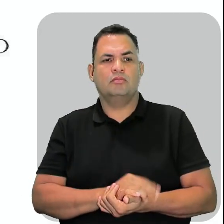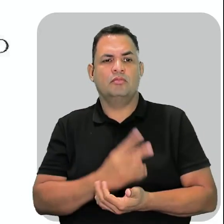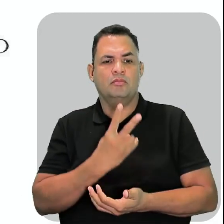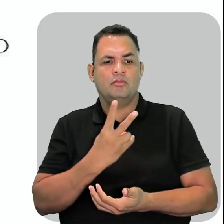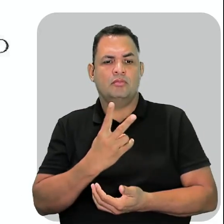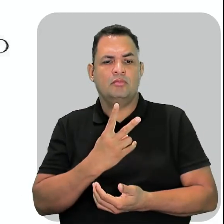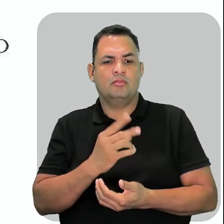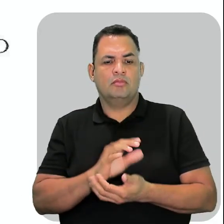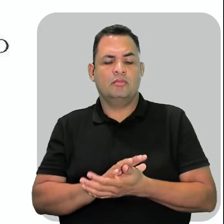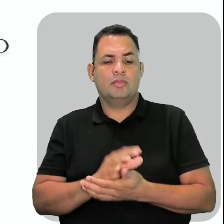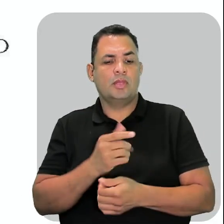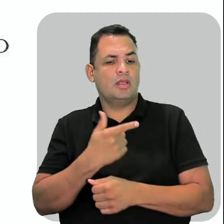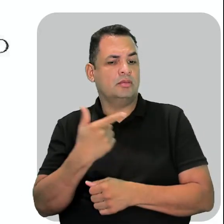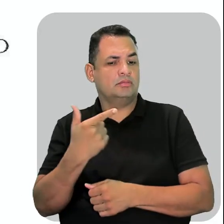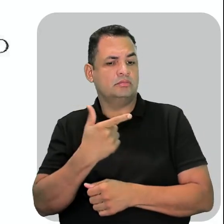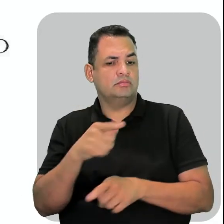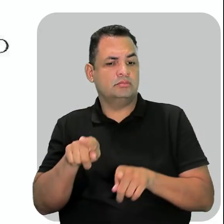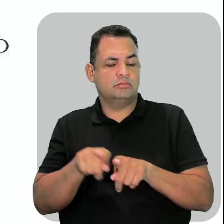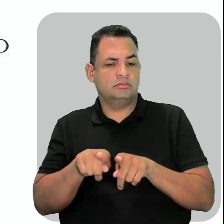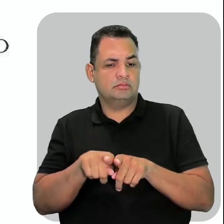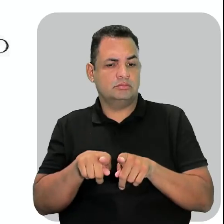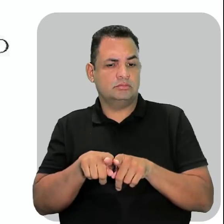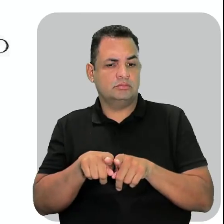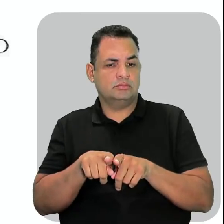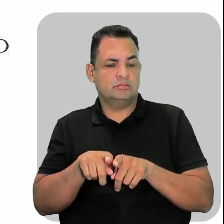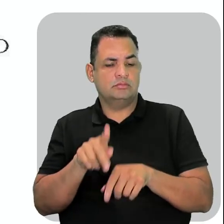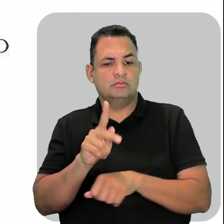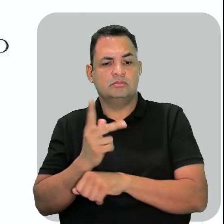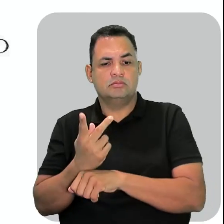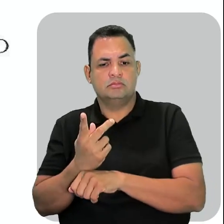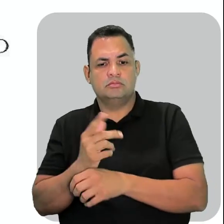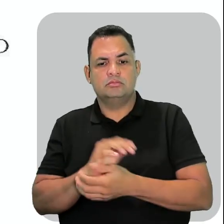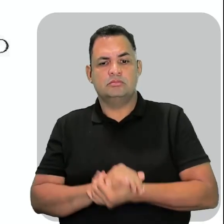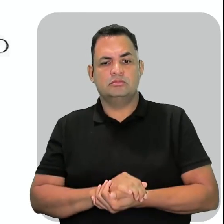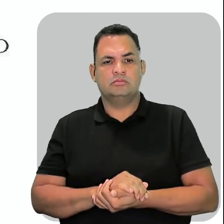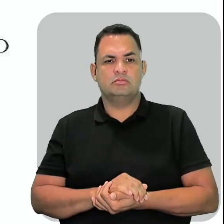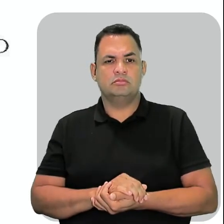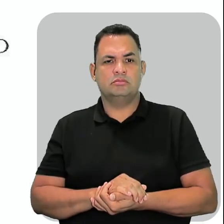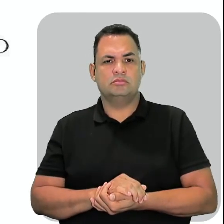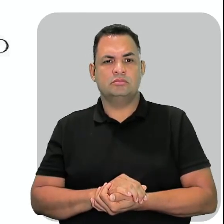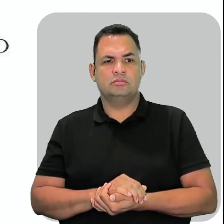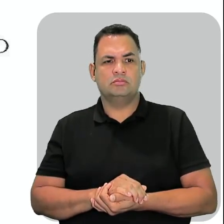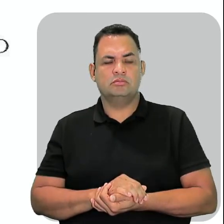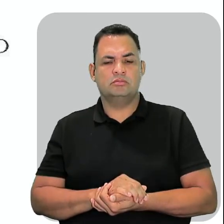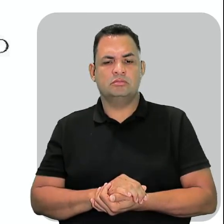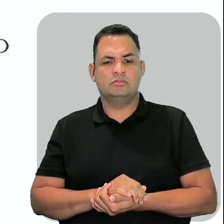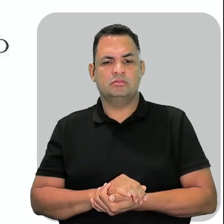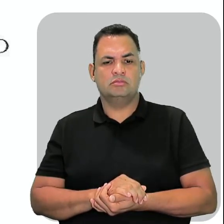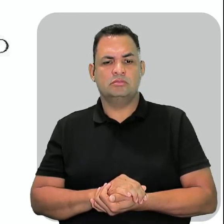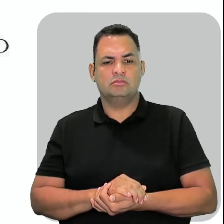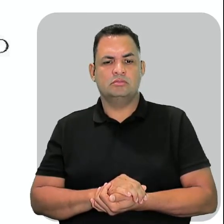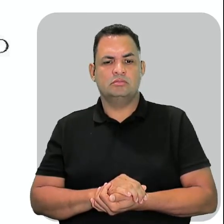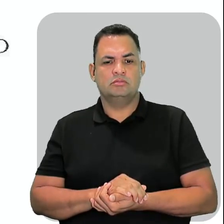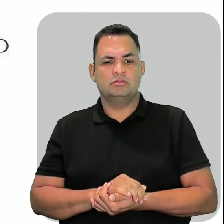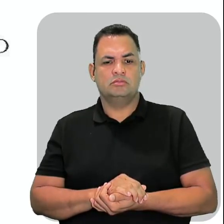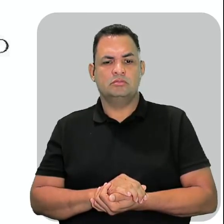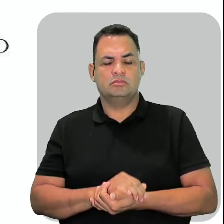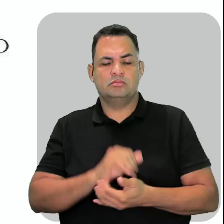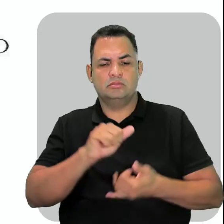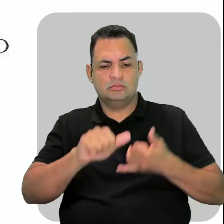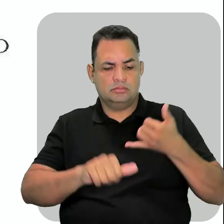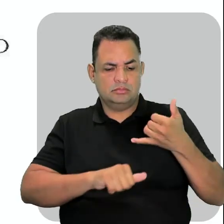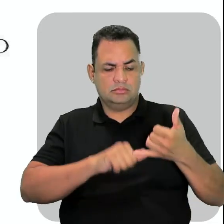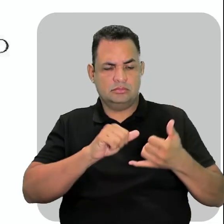hidrogênios. E o segundo também com mais 2 hidrogênios. Então, na reação